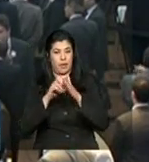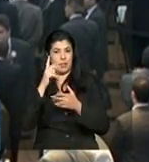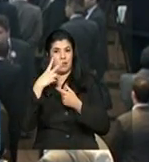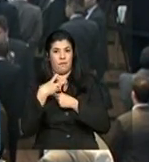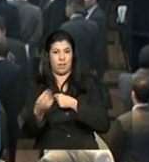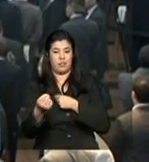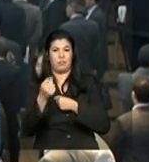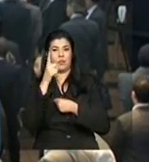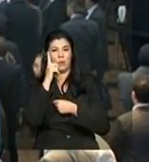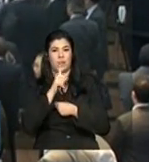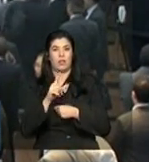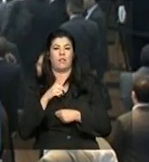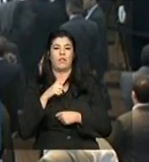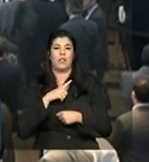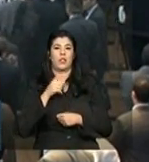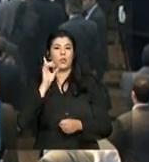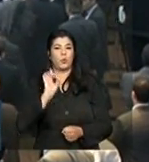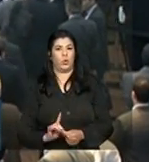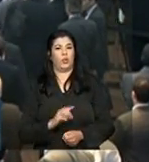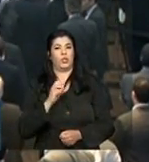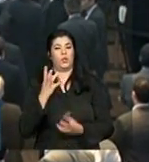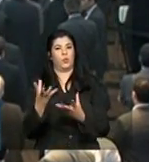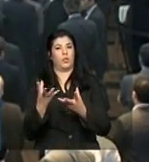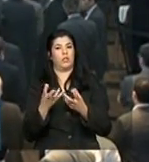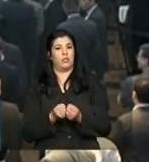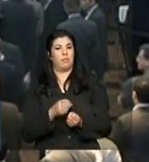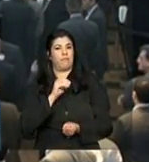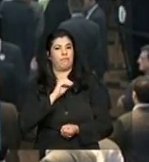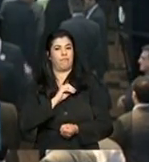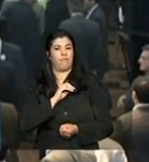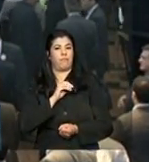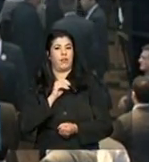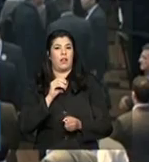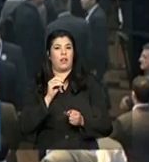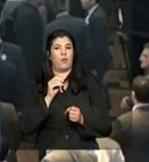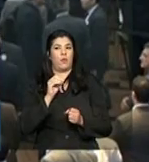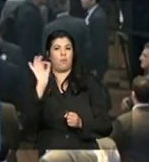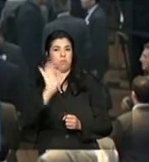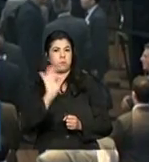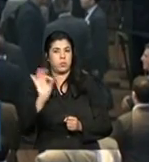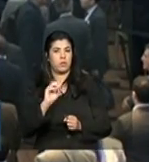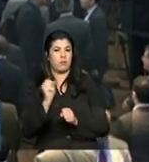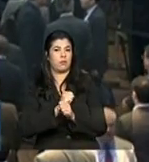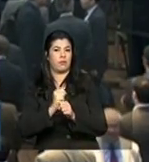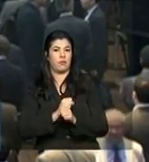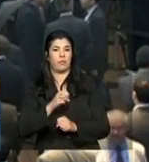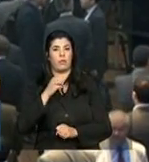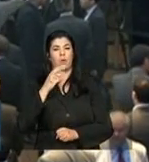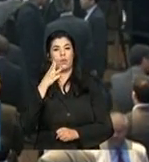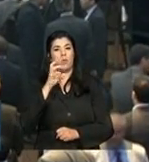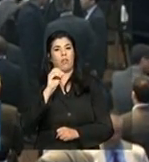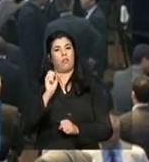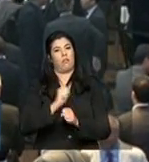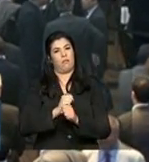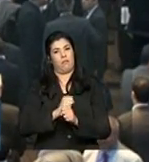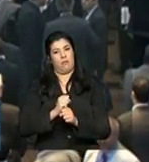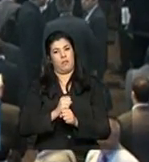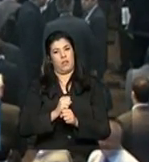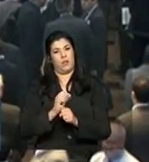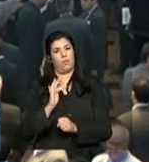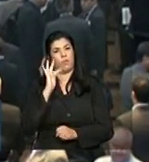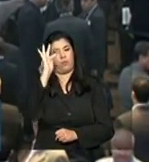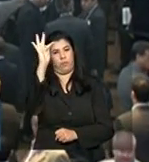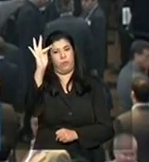de receber por 30 anos essa receita anual permitida, que é a receita que a transmissora terá o direito